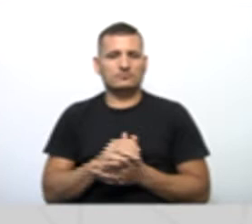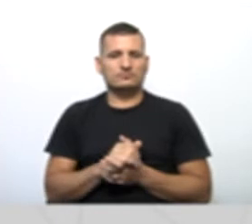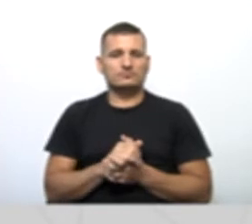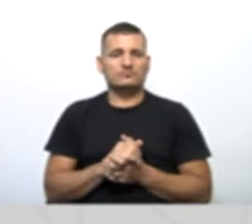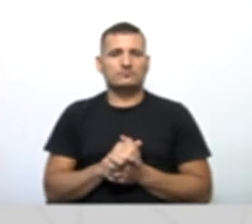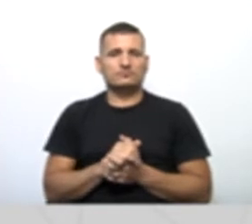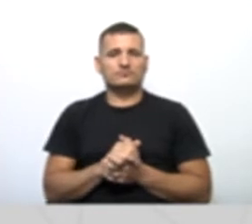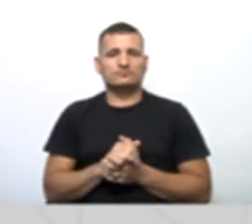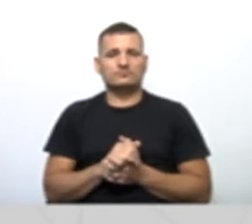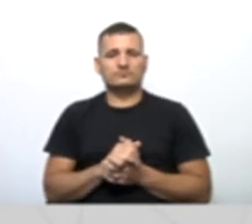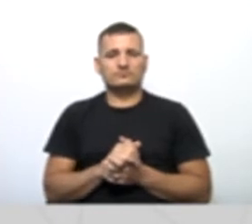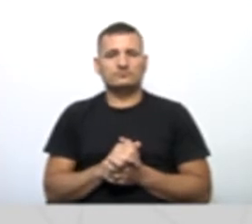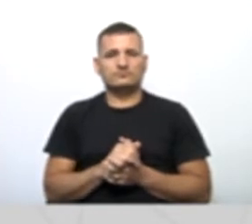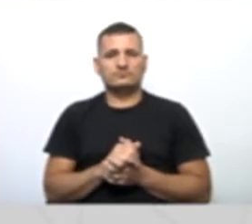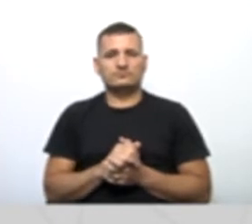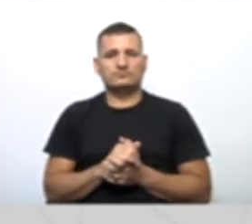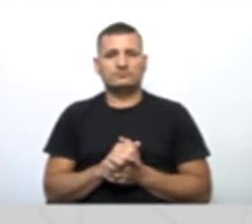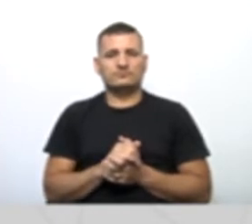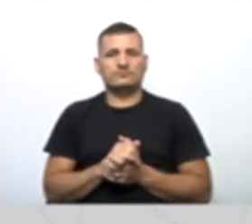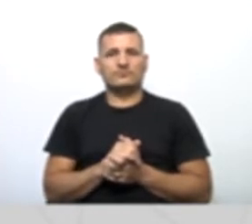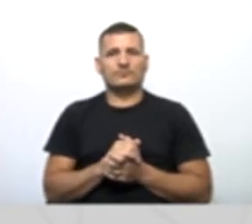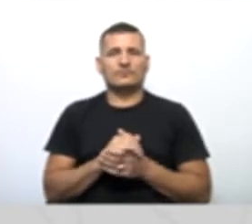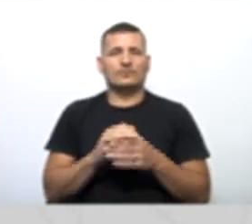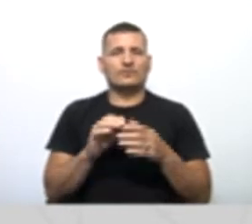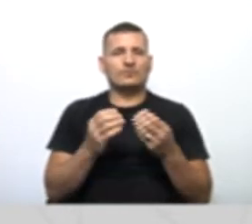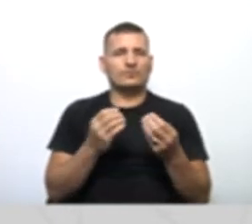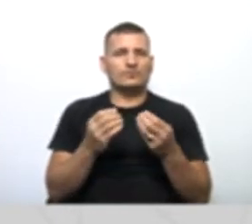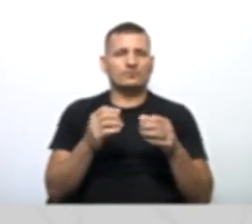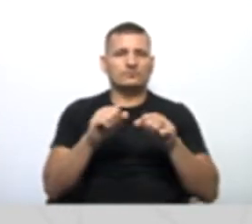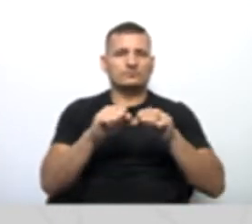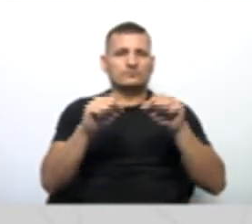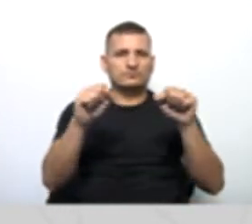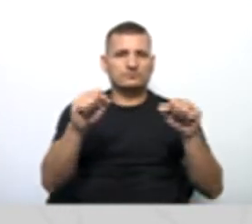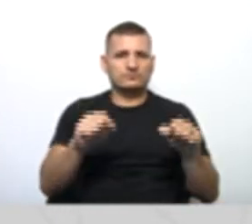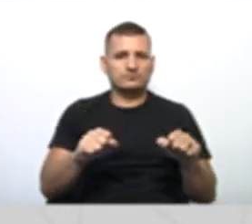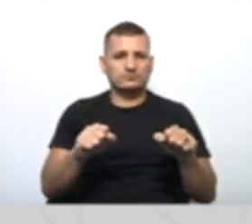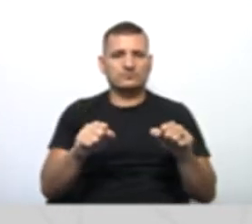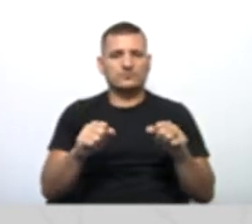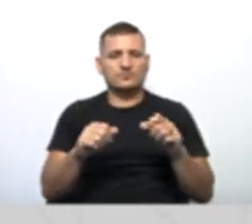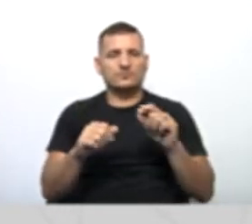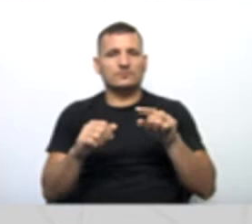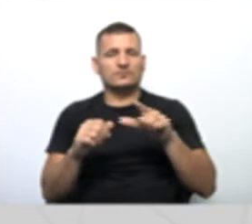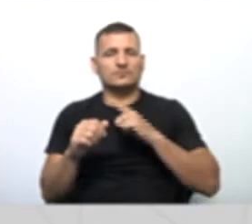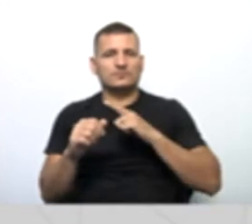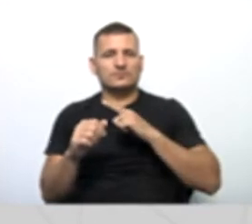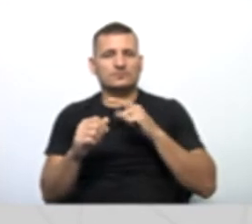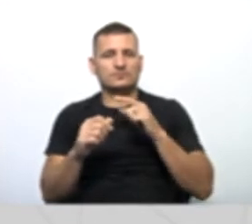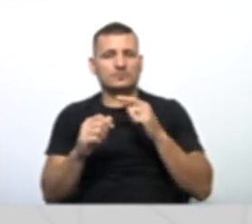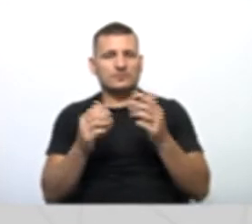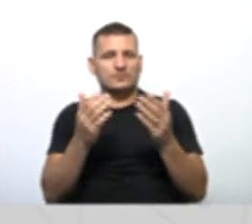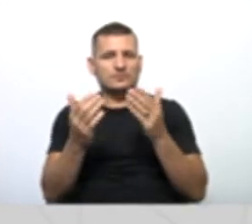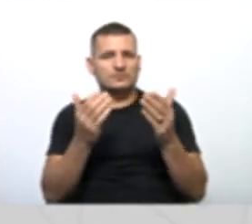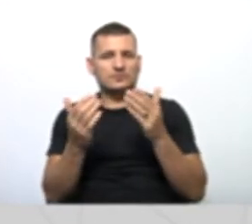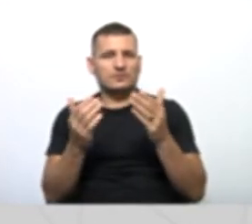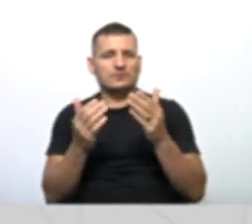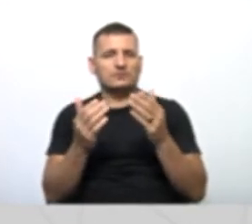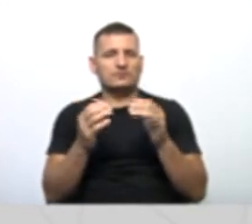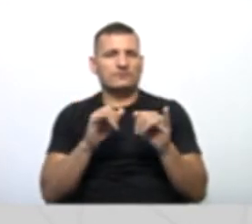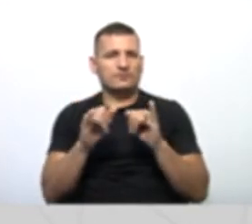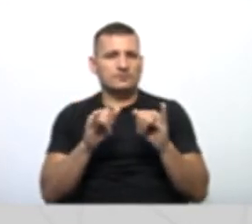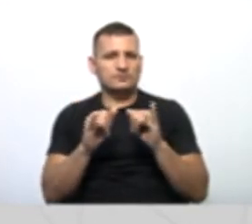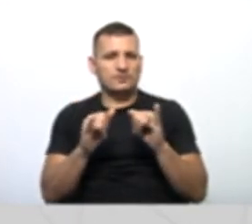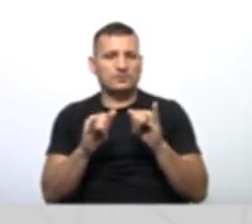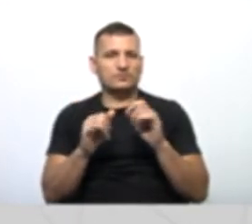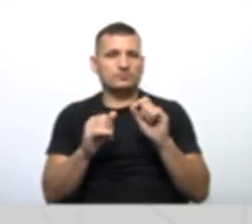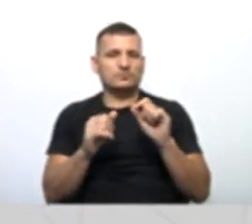implementado por meio de software e tem a função de analisar os dados que passam em tempo real. Ou seja, tudo